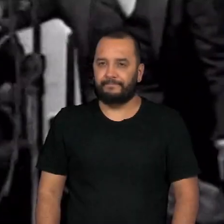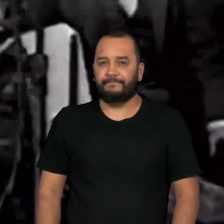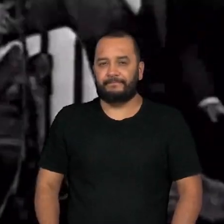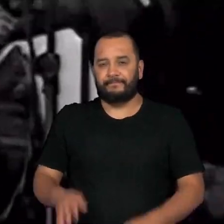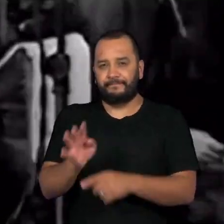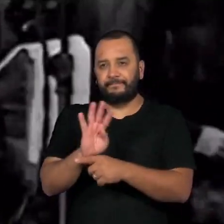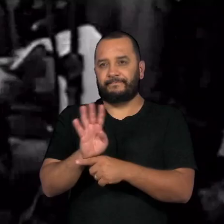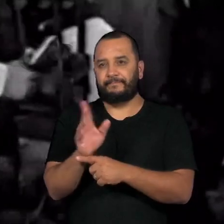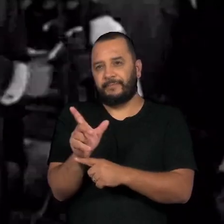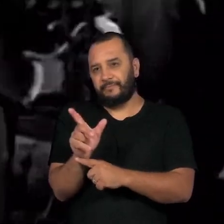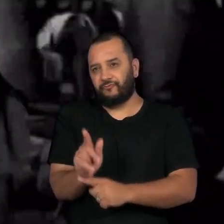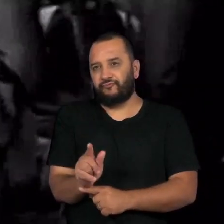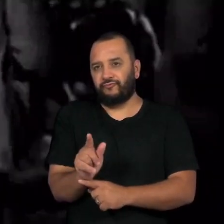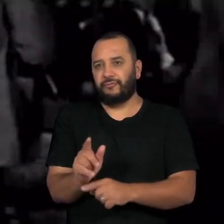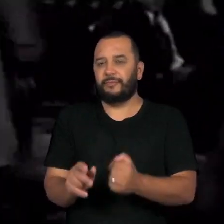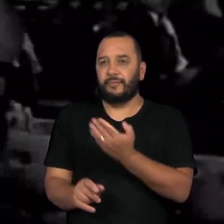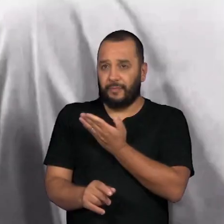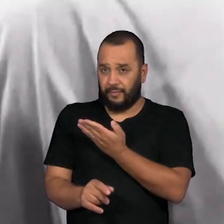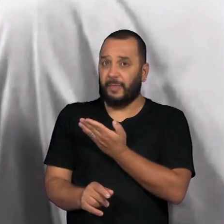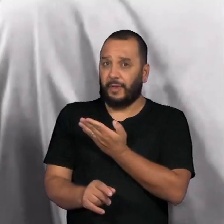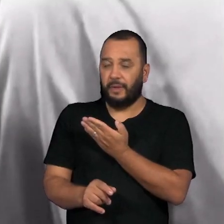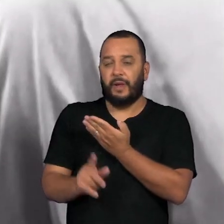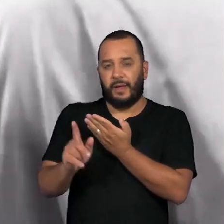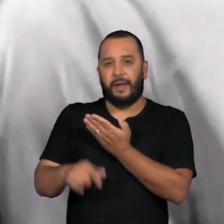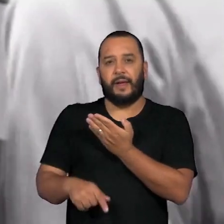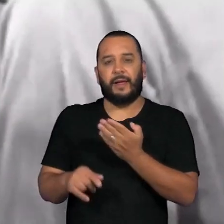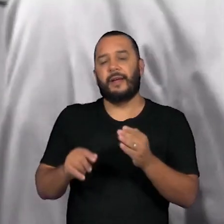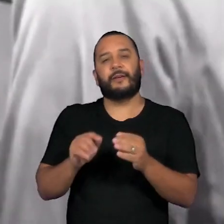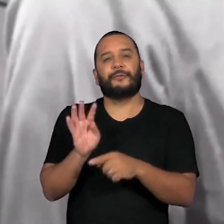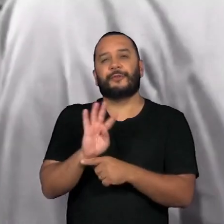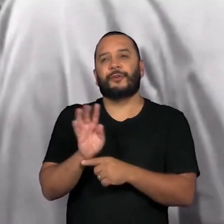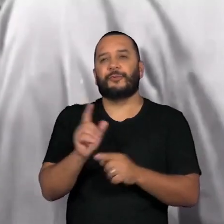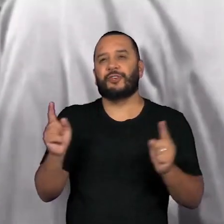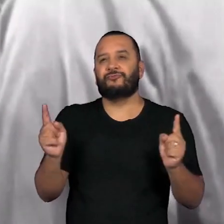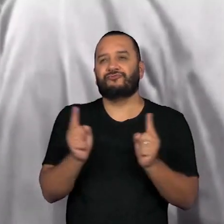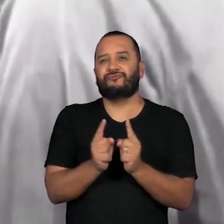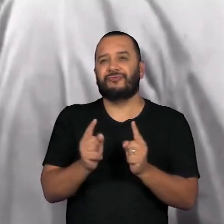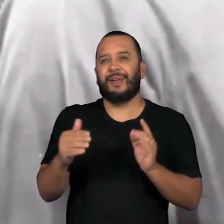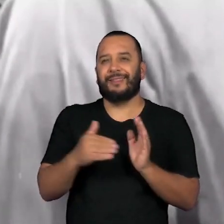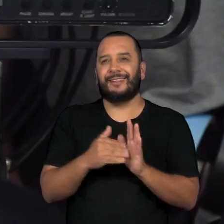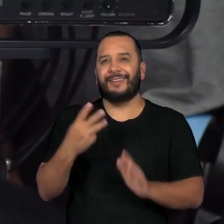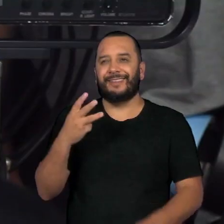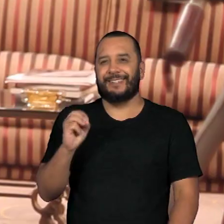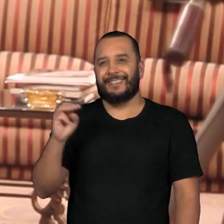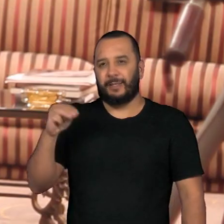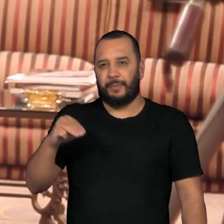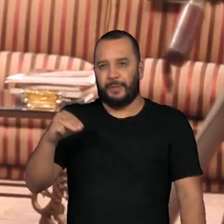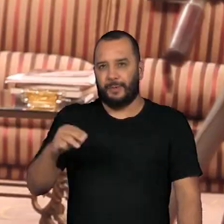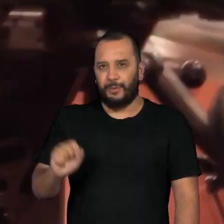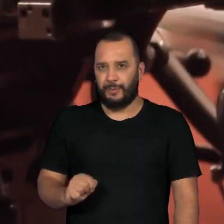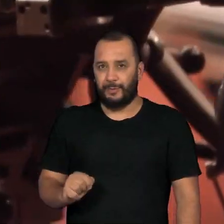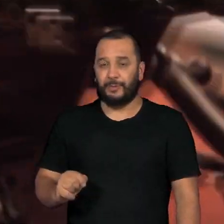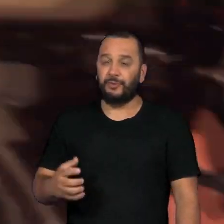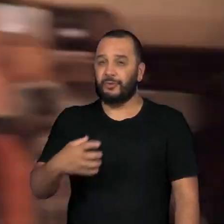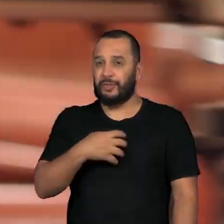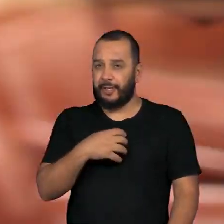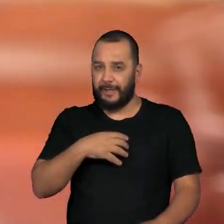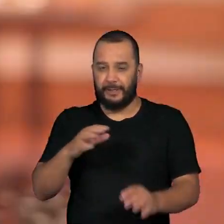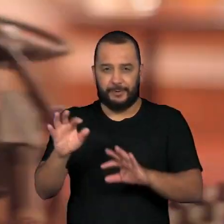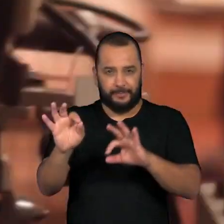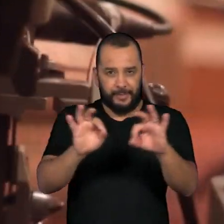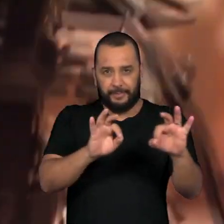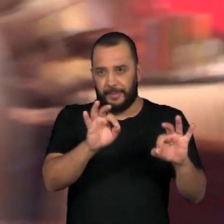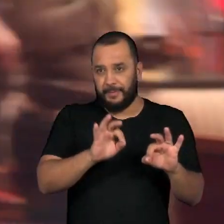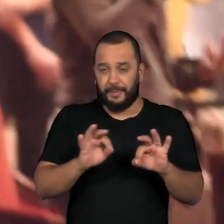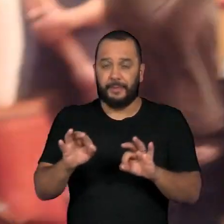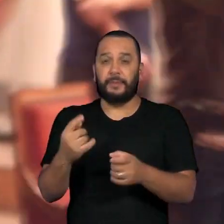Curta-metragem é o nome costumeiramente dado aos filmes com duração de até 30 minutos. O formato, por ser de